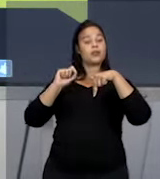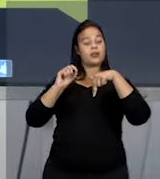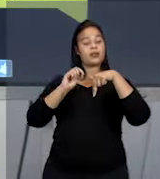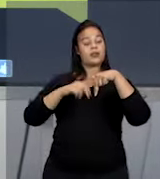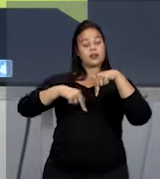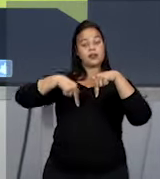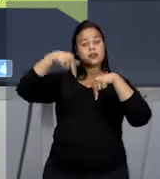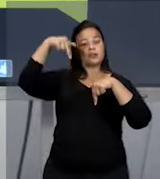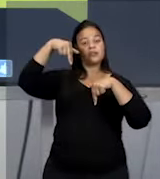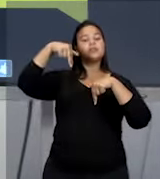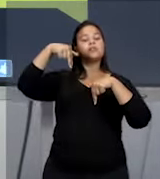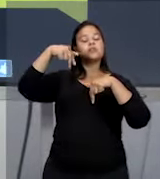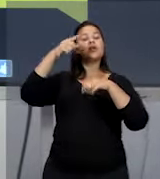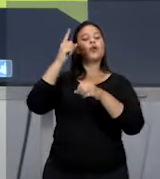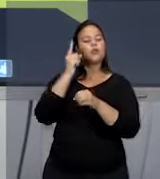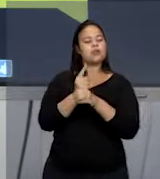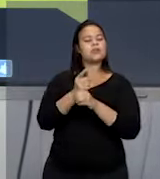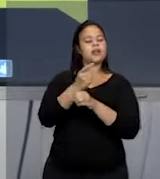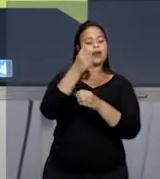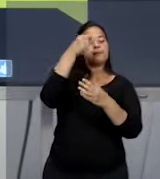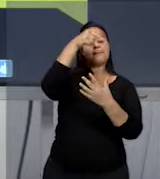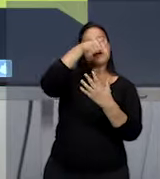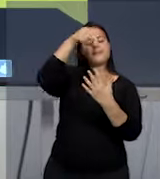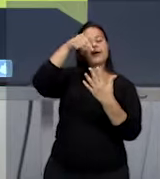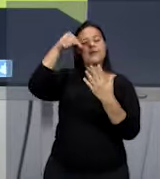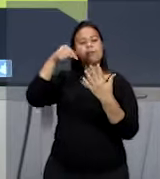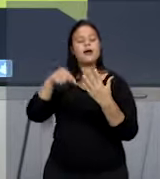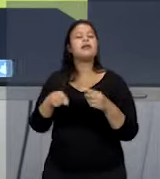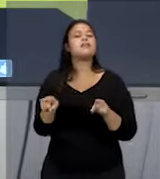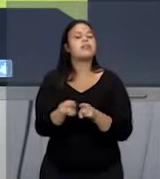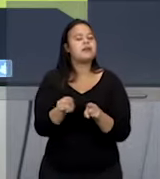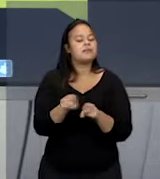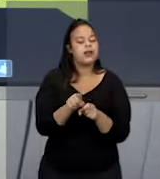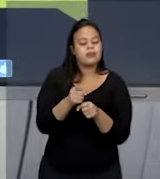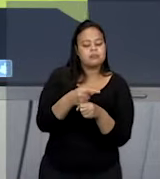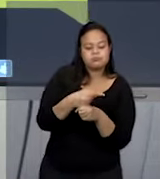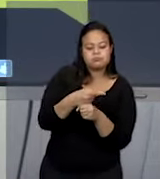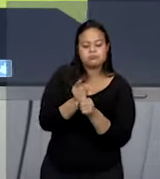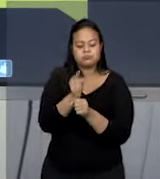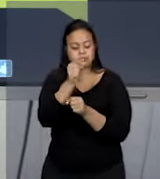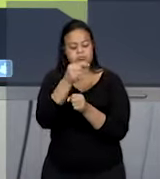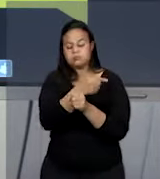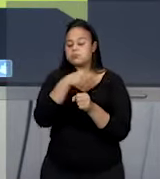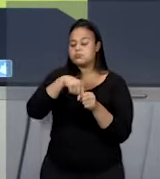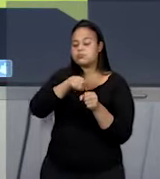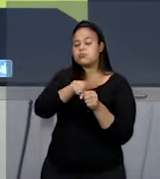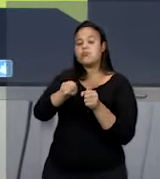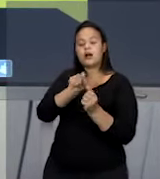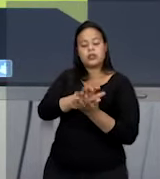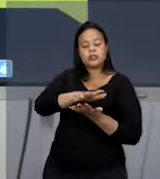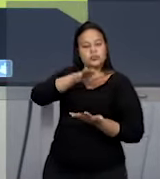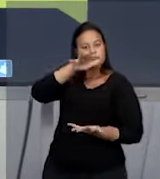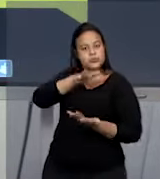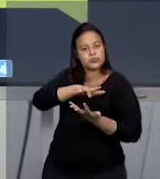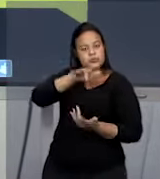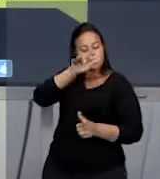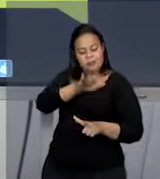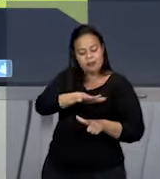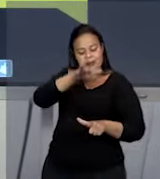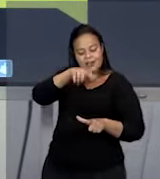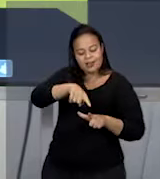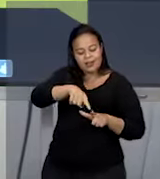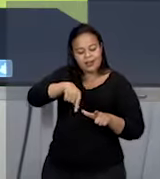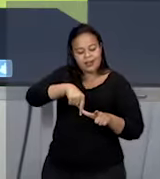encontrar os outros pontos cardeais. Assim, a gente comparou a sombra da vara de gnomo, que